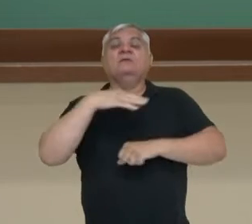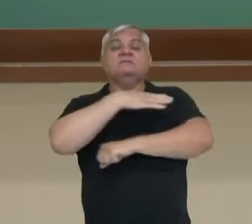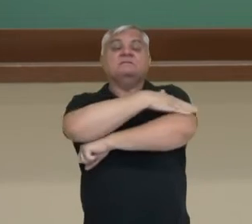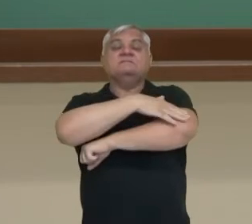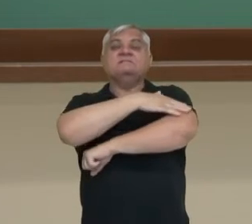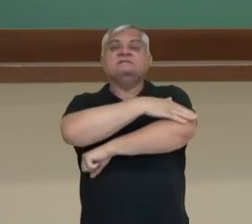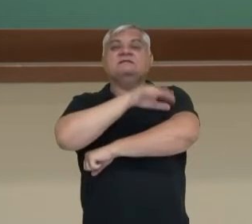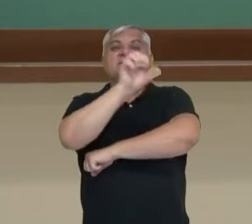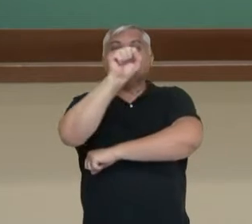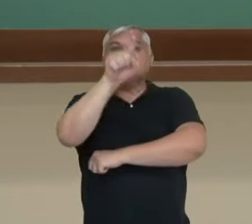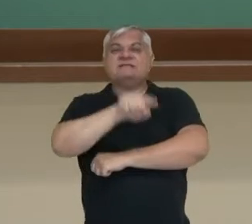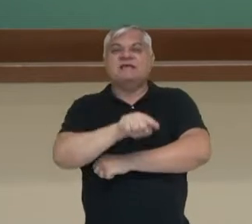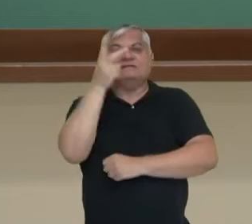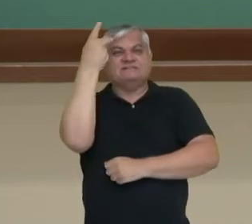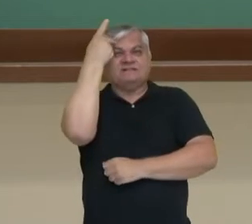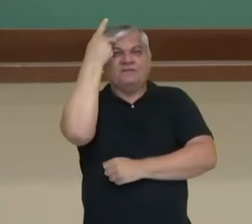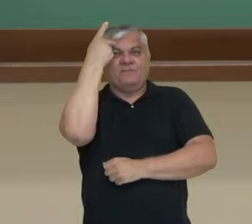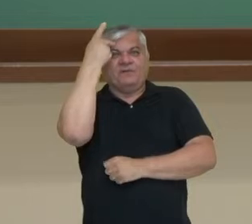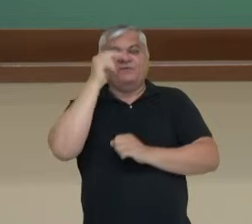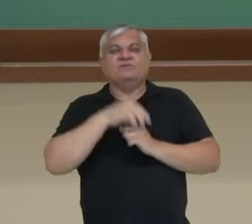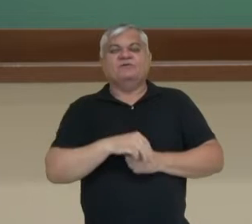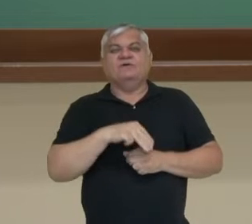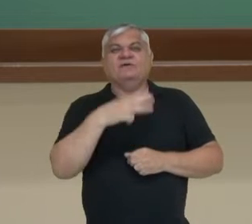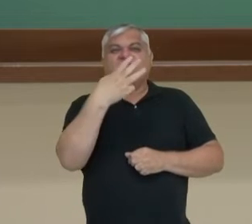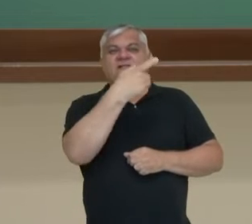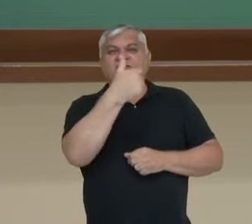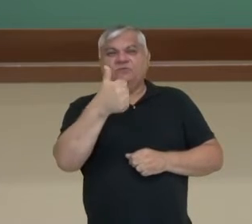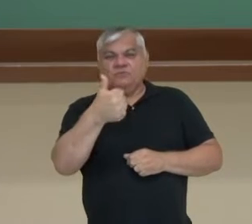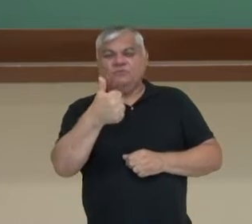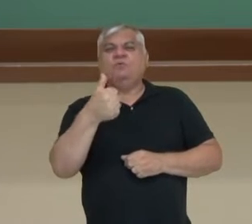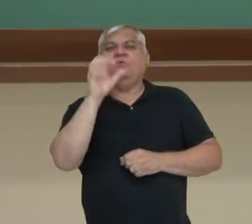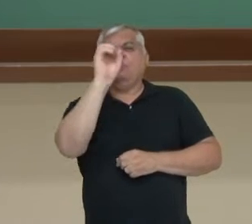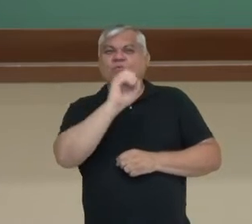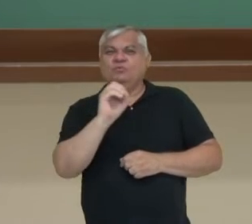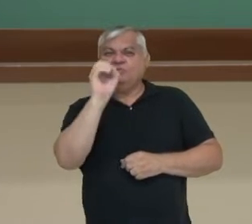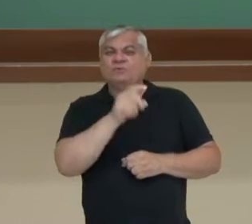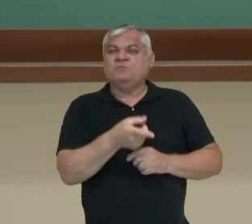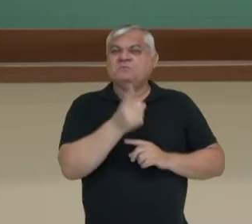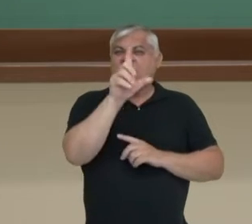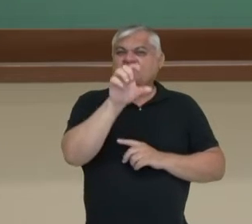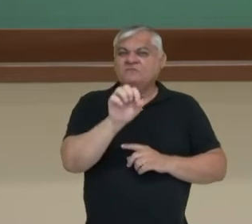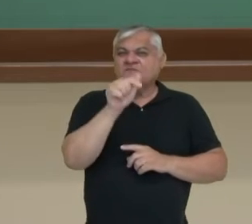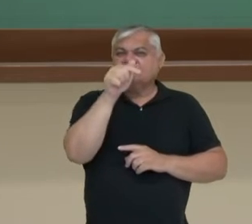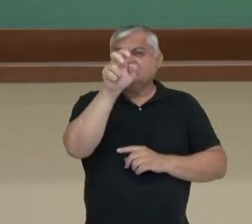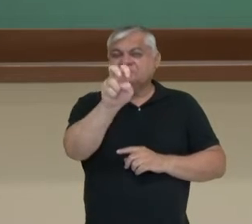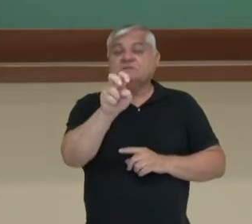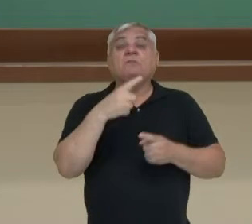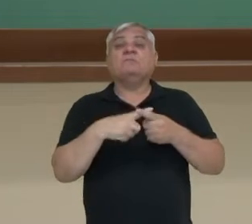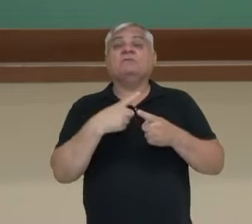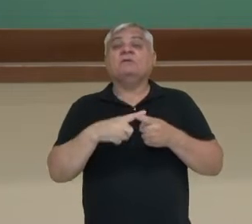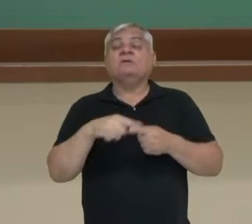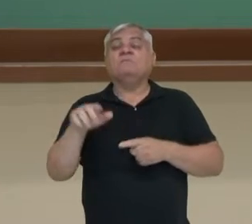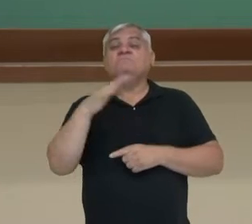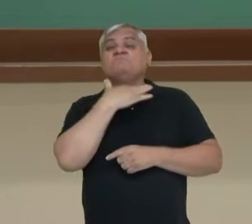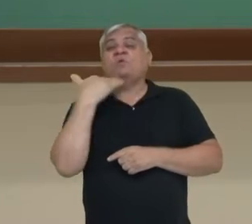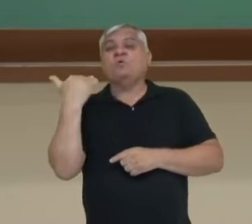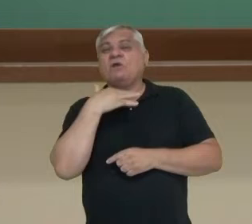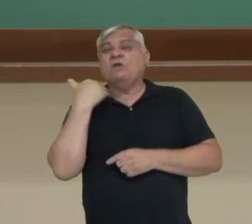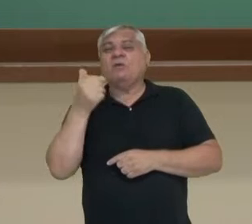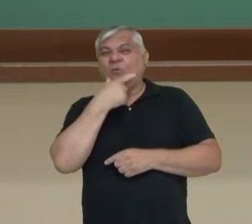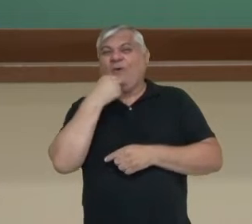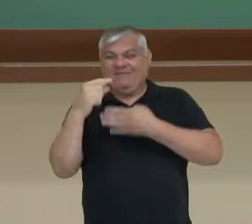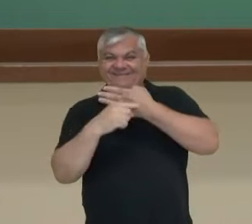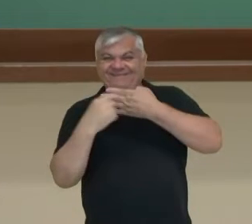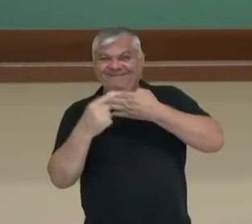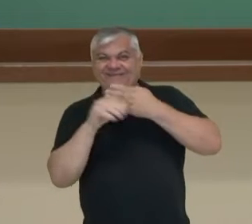em São Paulo, no dia 31 de outubro de 1975. Justamente por quê? Porque a morte dele foi